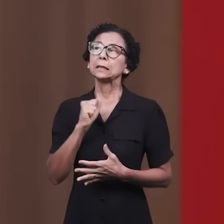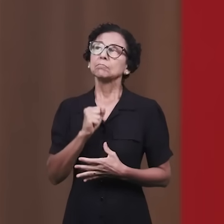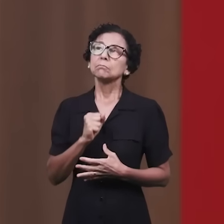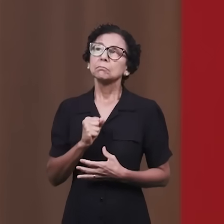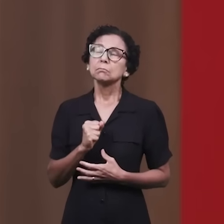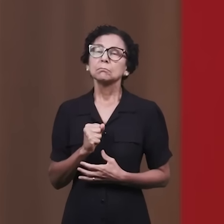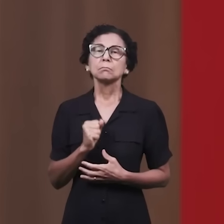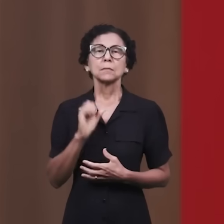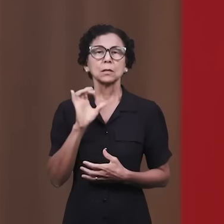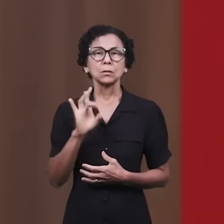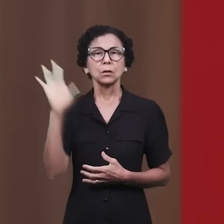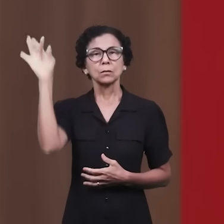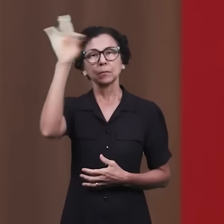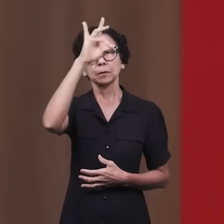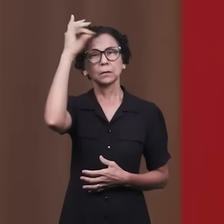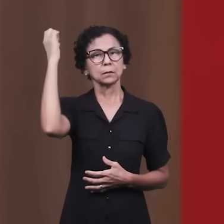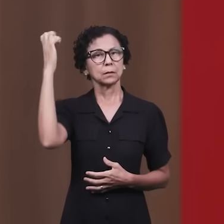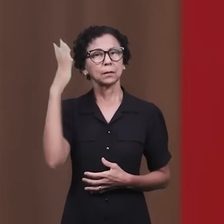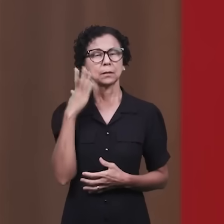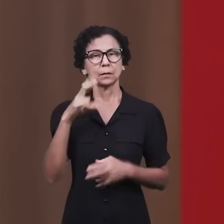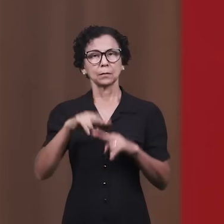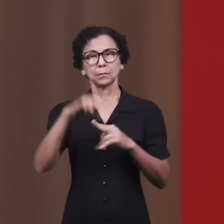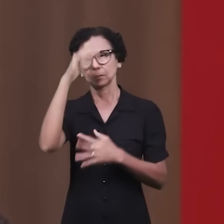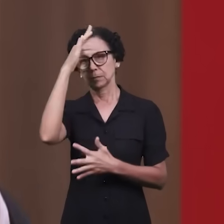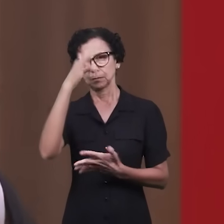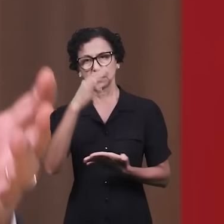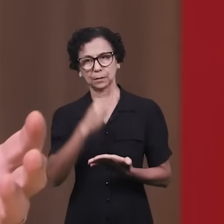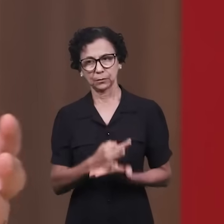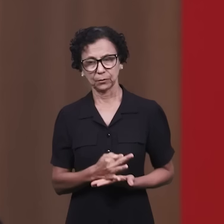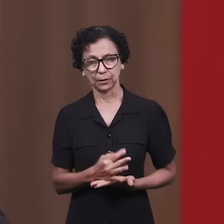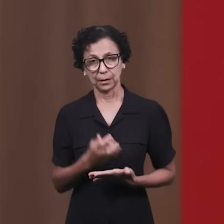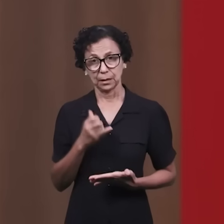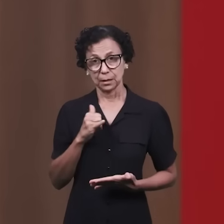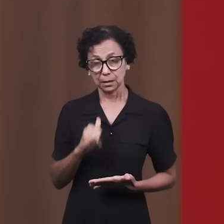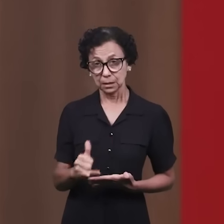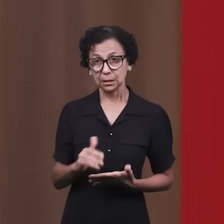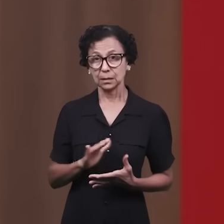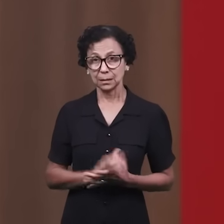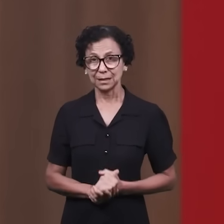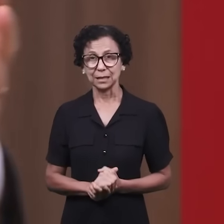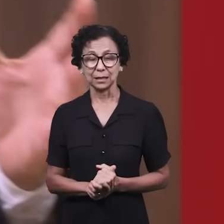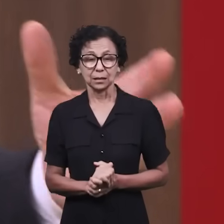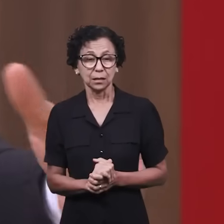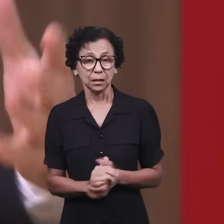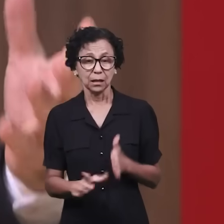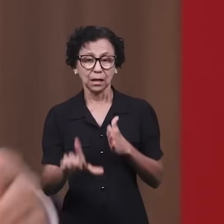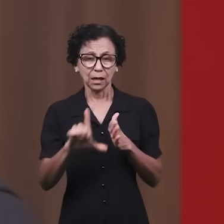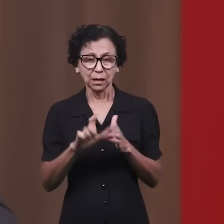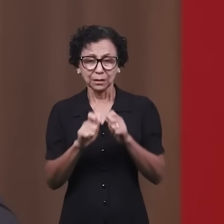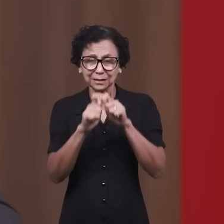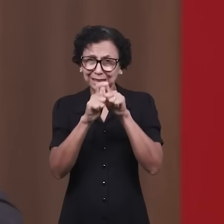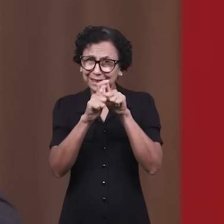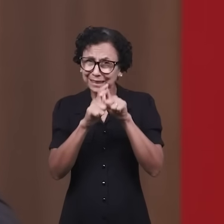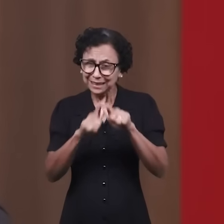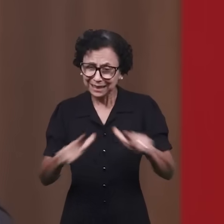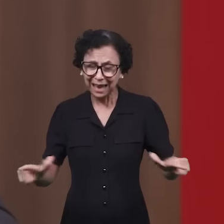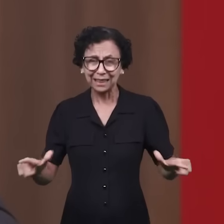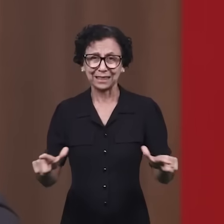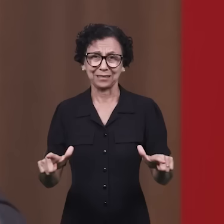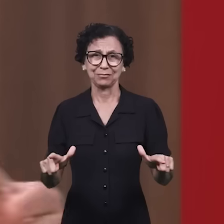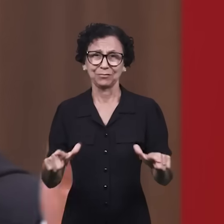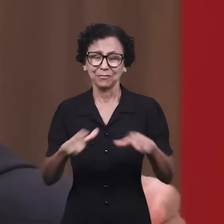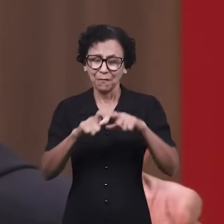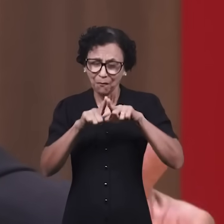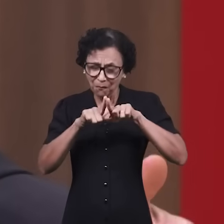pela fé. Porque é o seguinte, se essa palavra que do nada fez tudo, aquilo que a Virgínia eu te falo lá